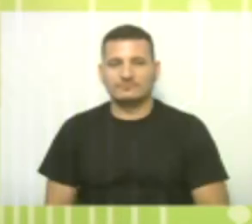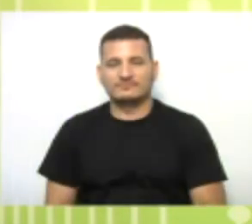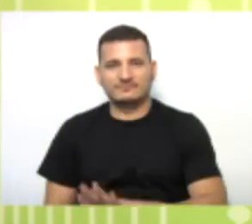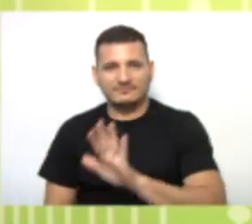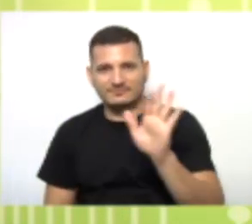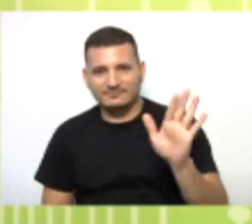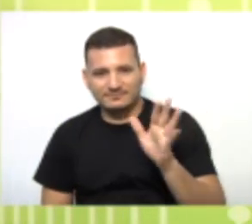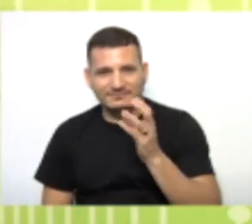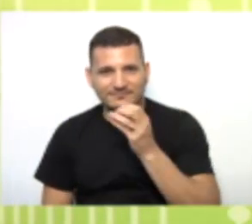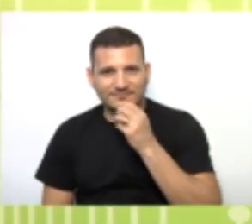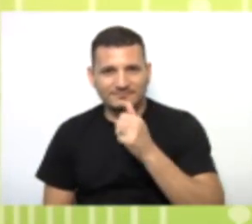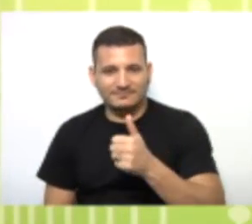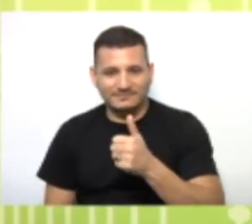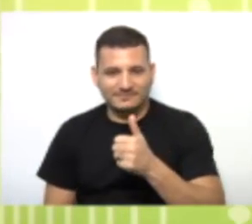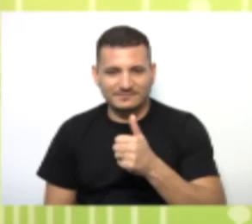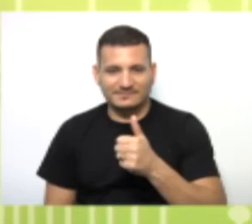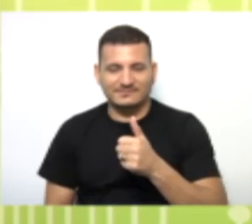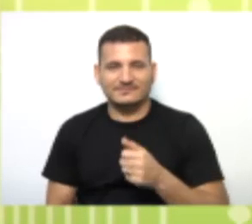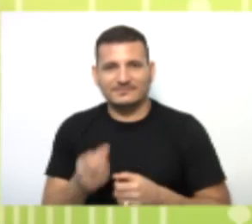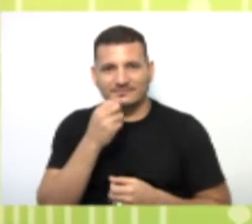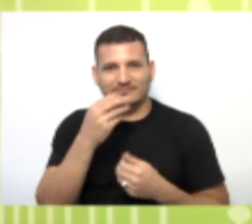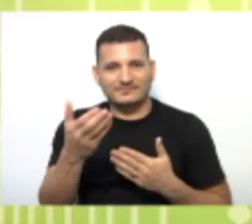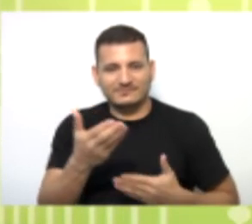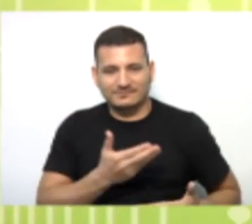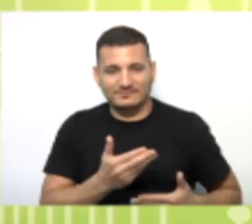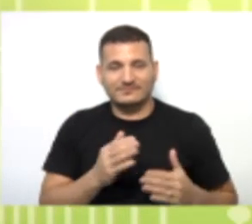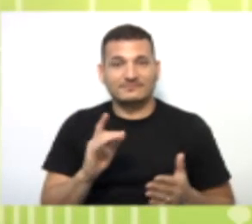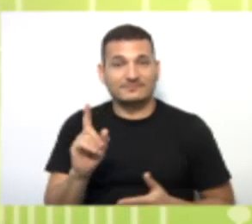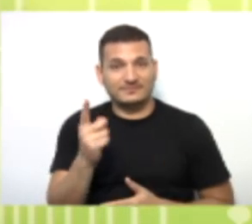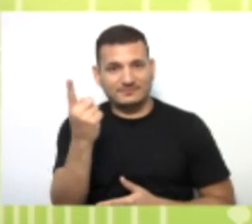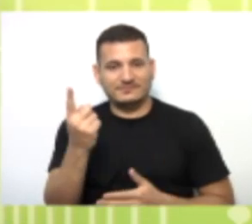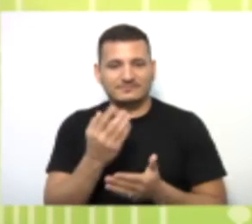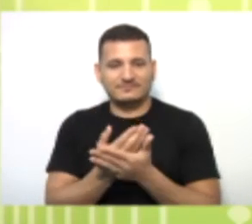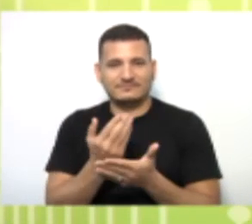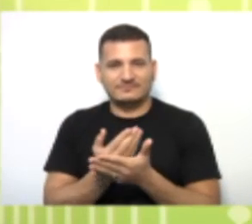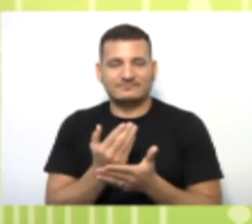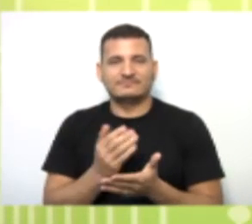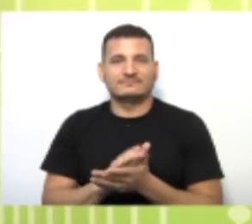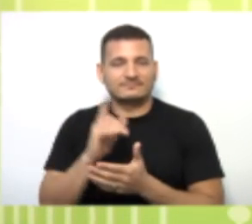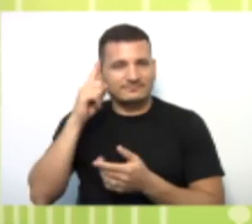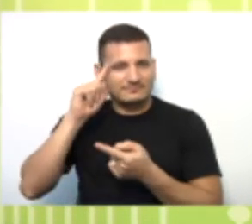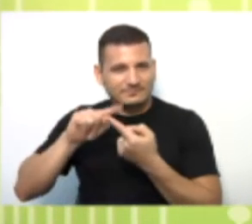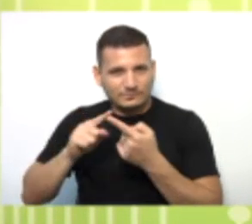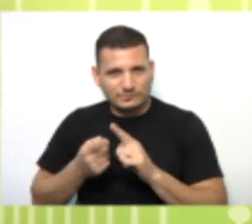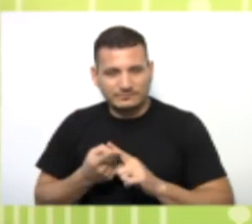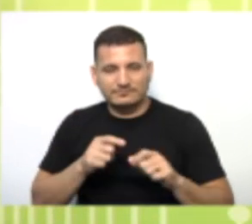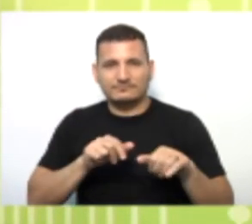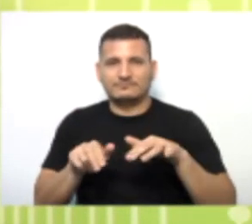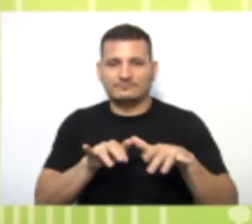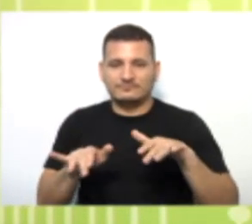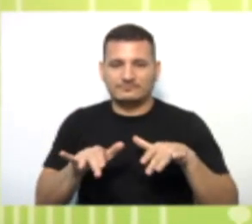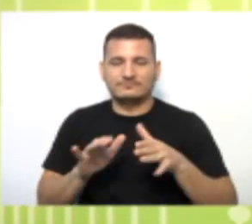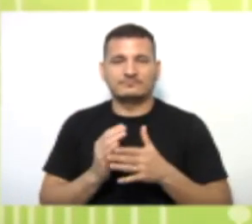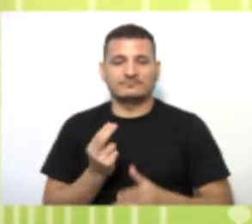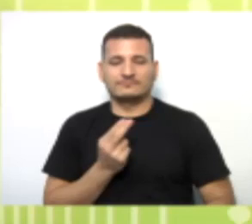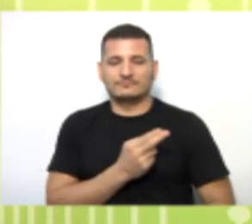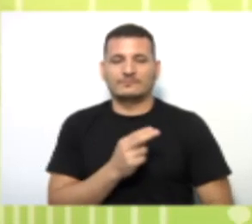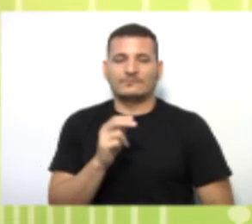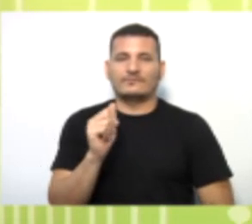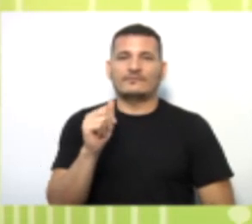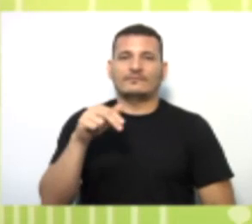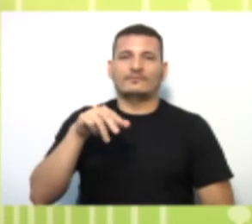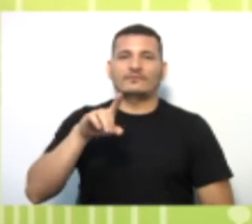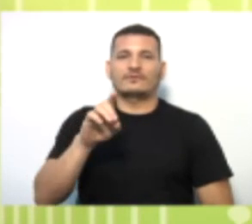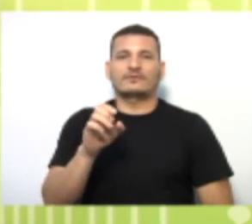Fala pessoal, tudo bom? Sejam bem-vindos à nossa primeira aula de Lógica de Programação. Eu sou o professor Anderson